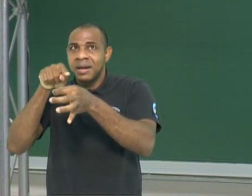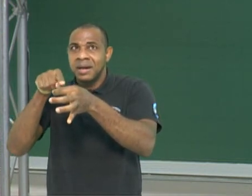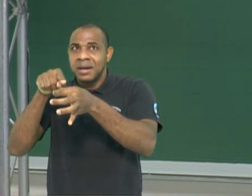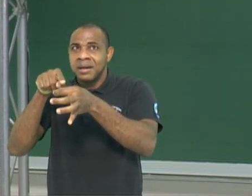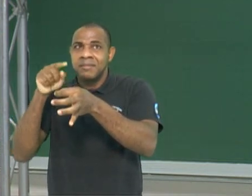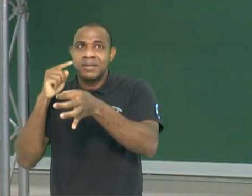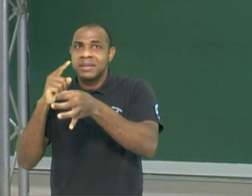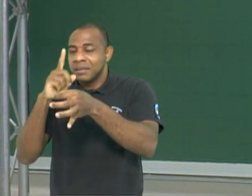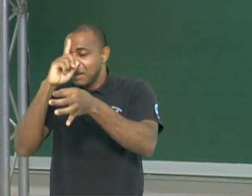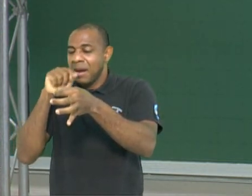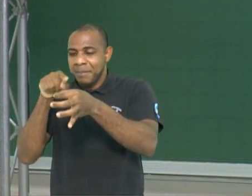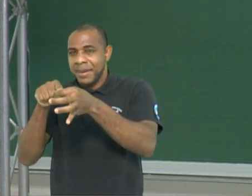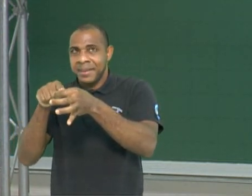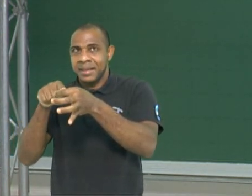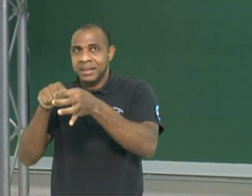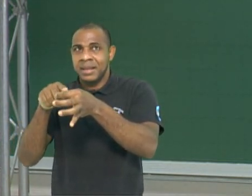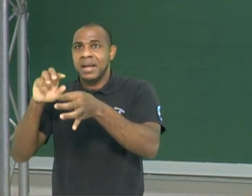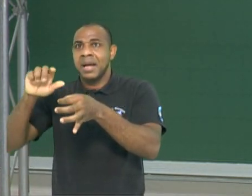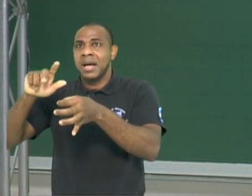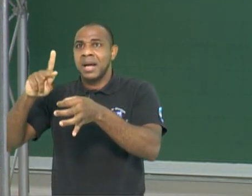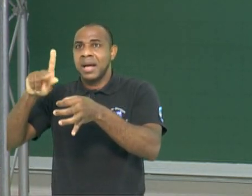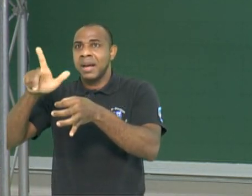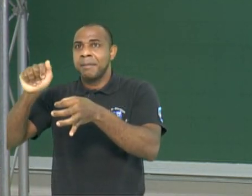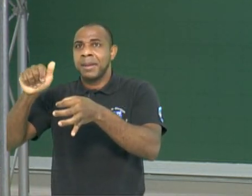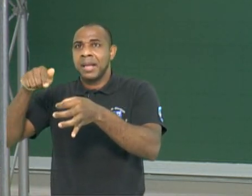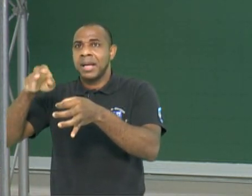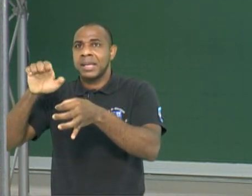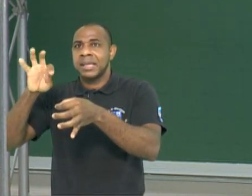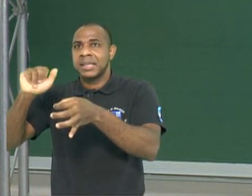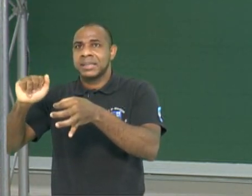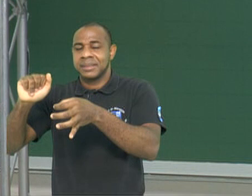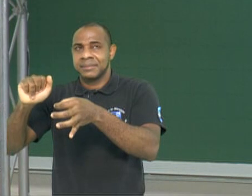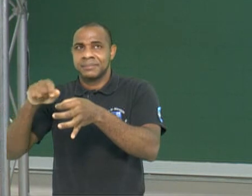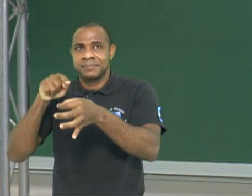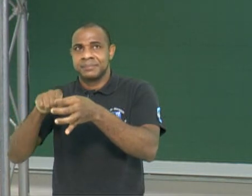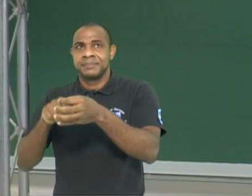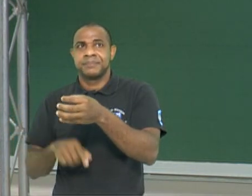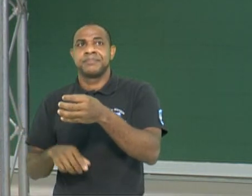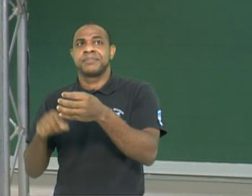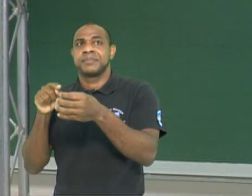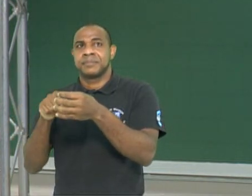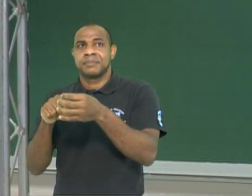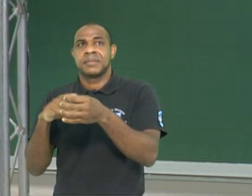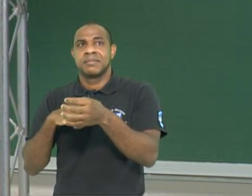do sangue. Uma pequena fatia branquinha ali você vai ter os